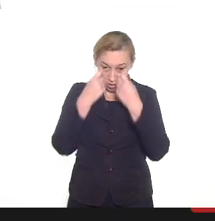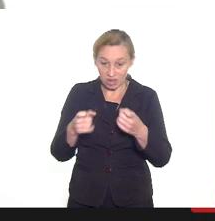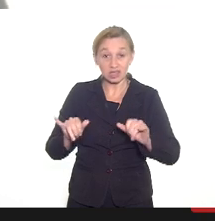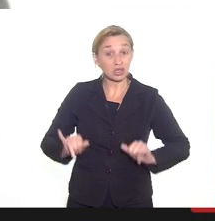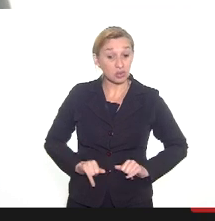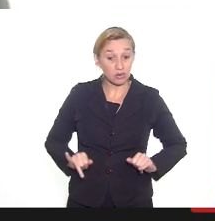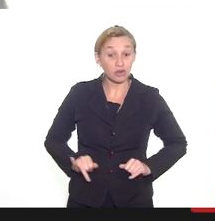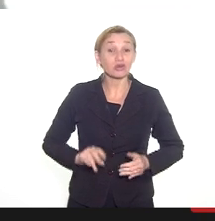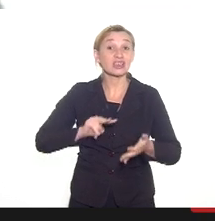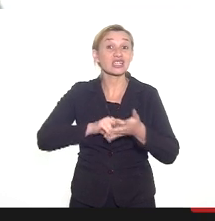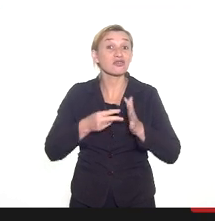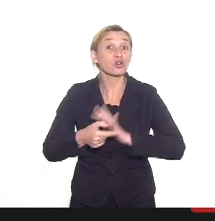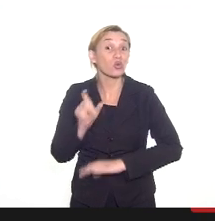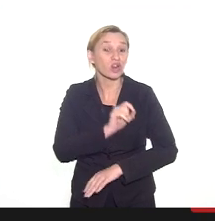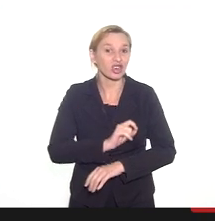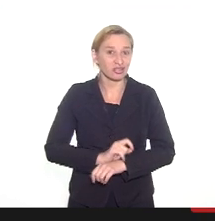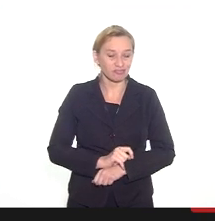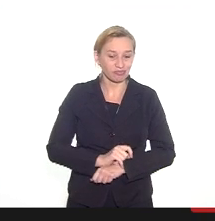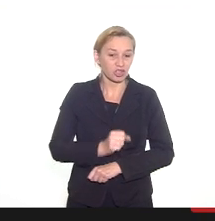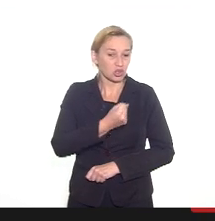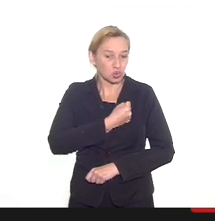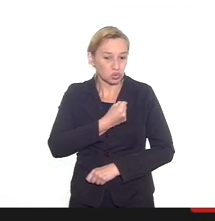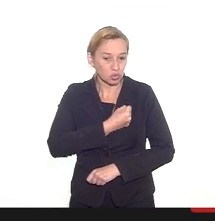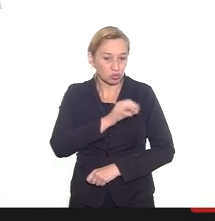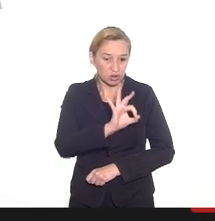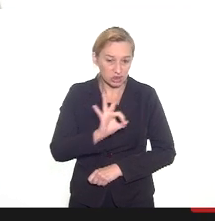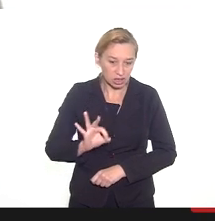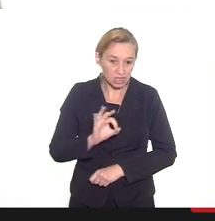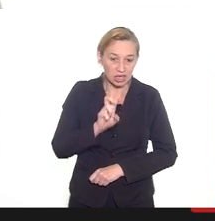Isso significa, em dados percentuais, que em